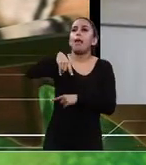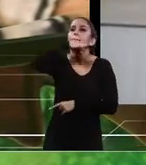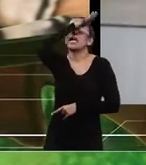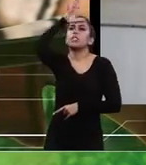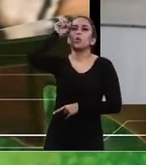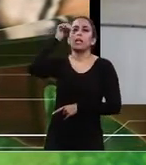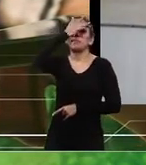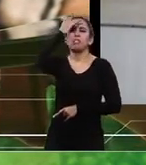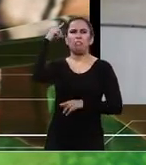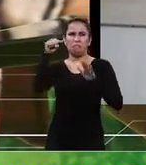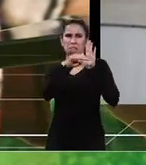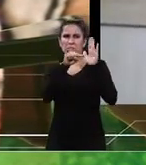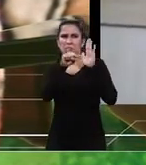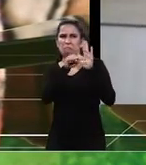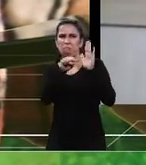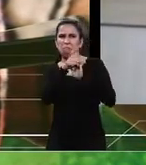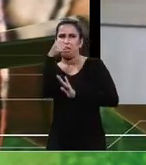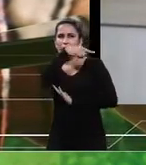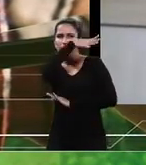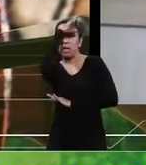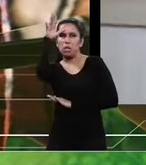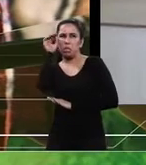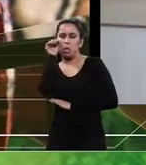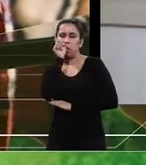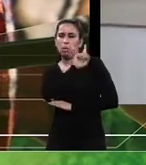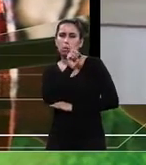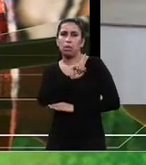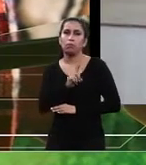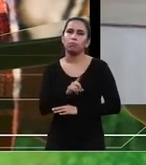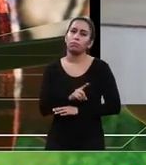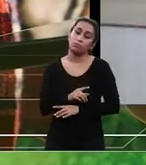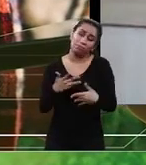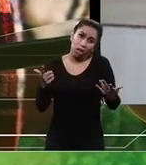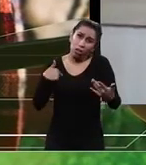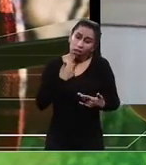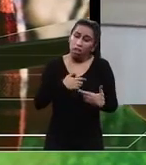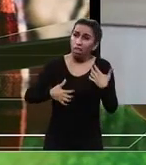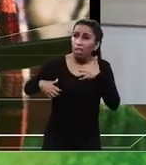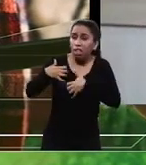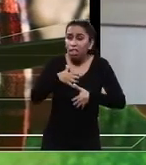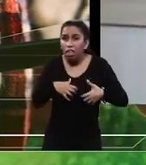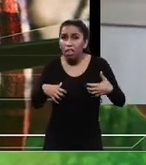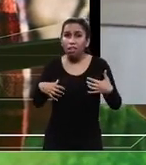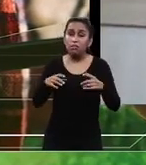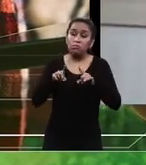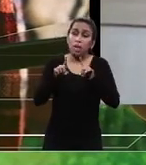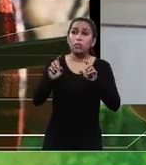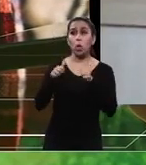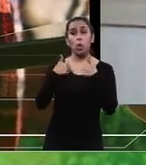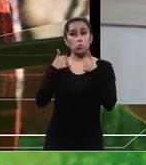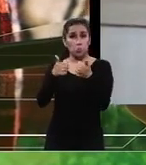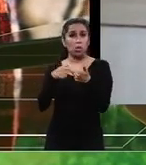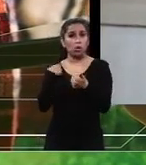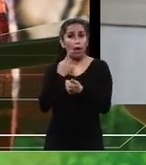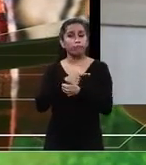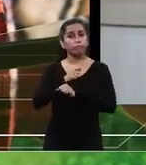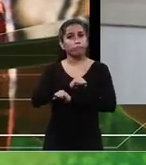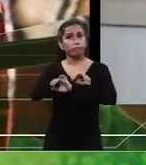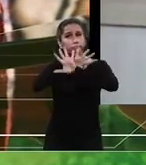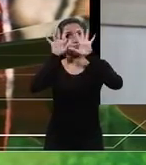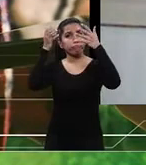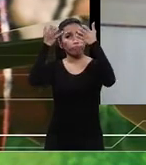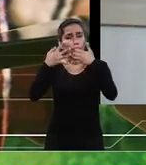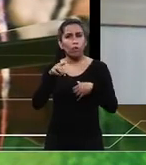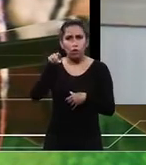Nós ficamos assim apreensivos a princípio, mas continuamos, claro, o nosso trabalho de esclarecimento. Você como